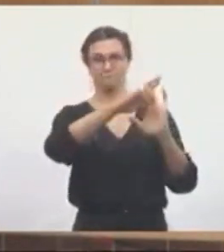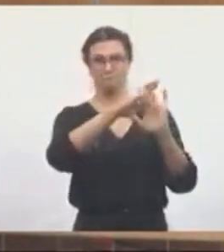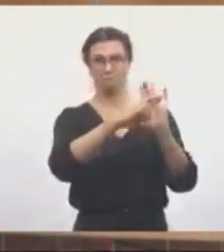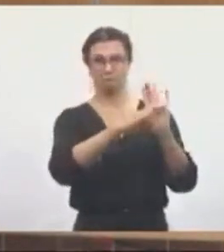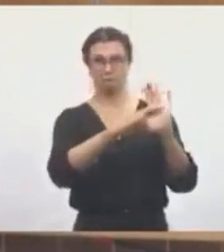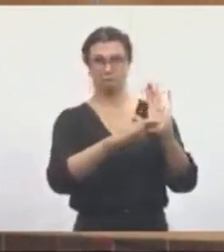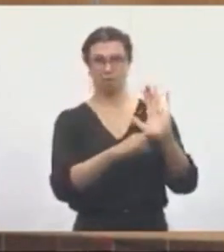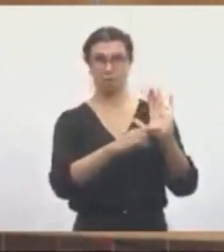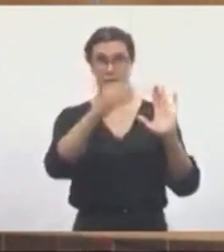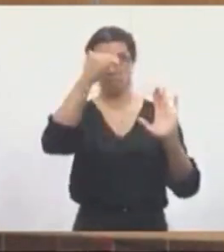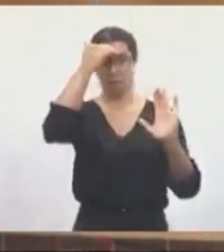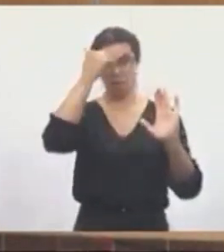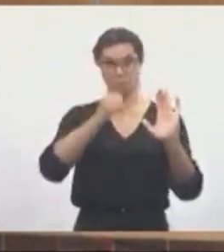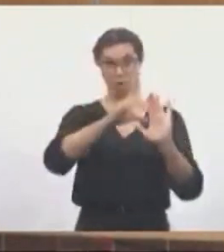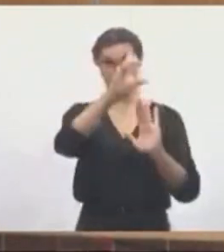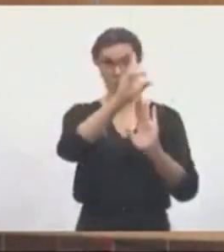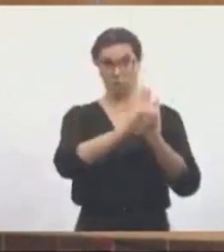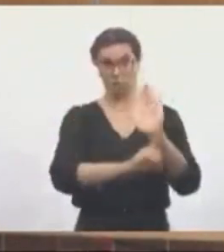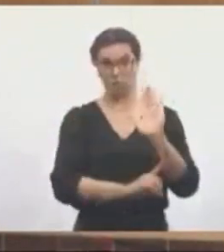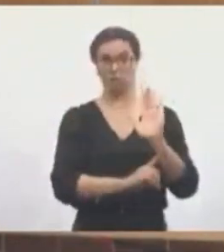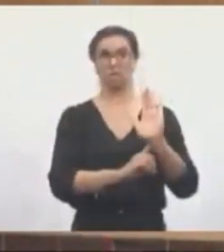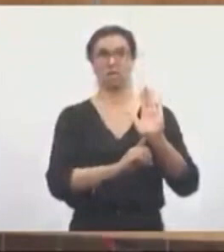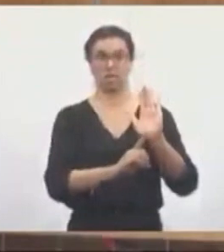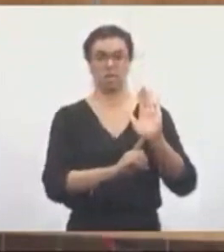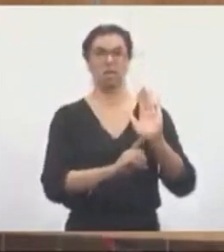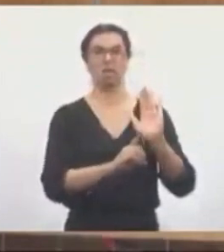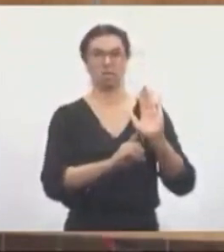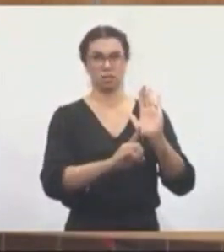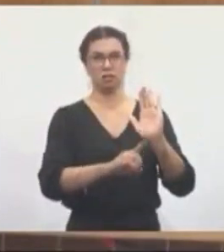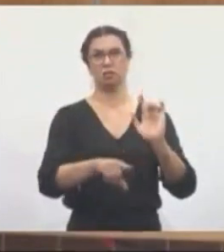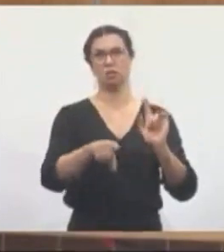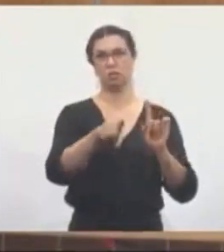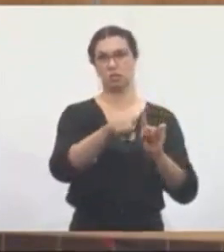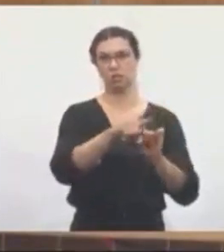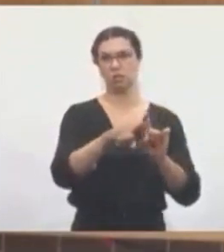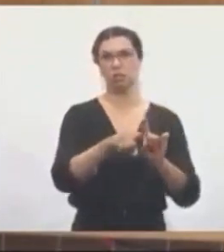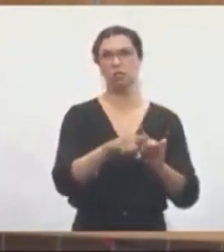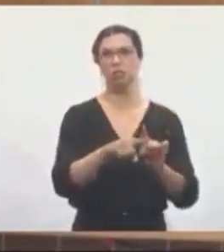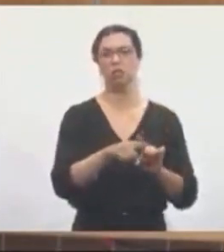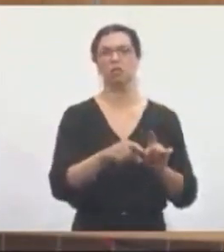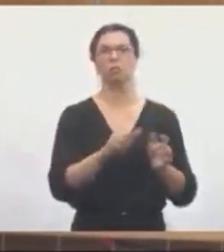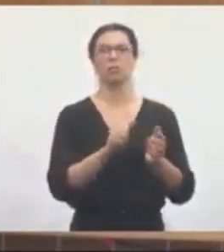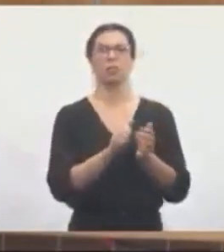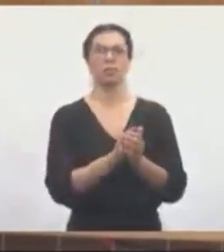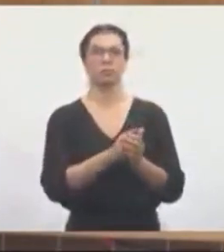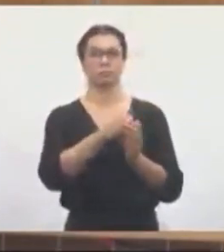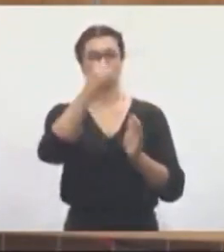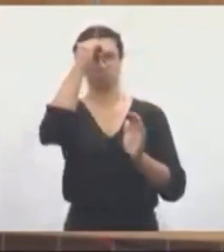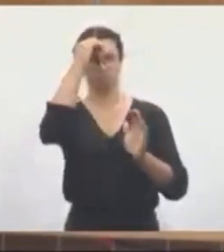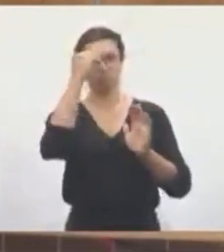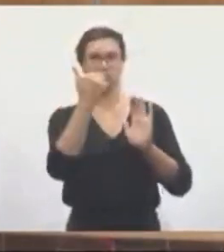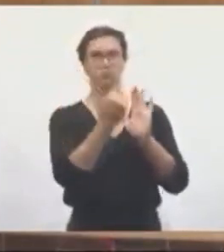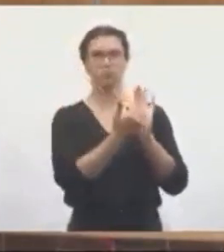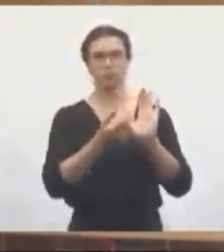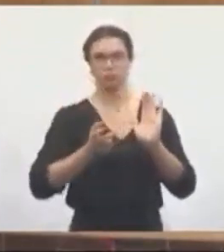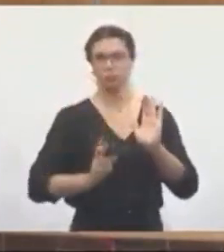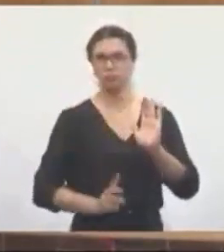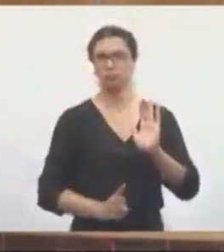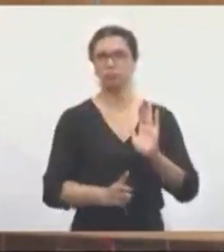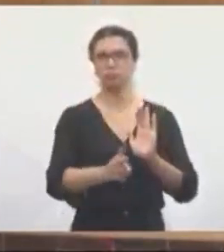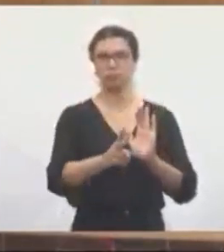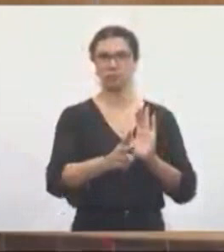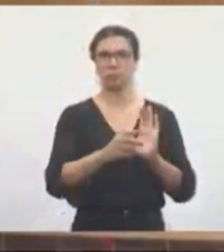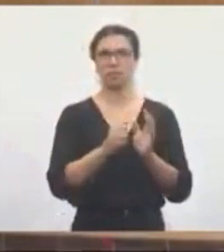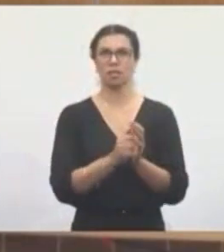saber quais são os direitos, quais são principalmente os deveres. E eu acho que o projeto de vocês tem a